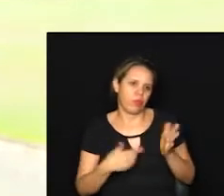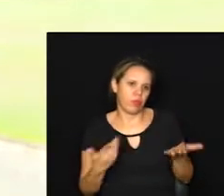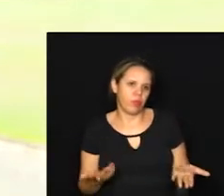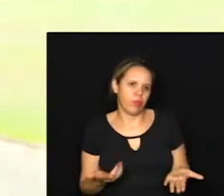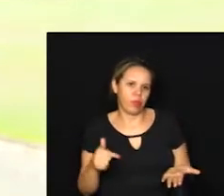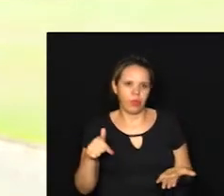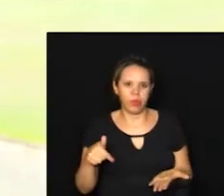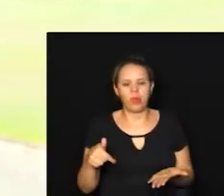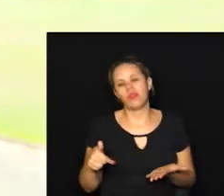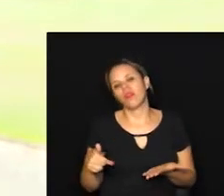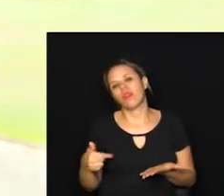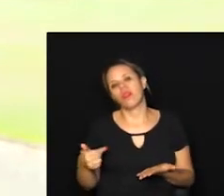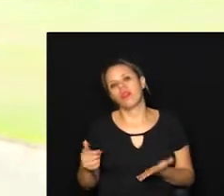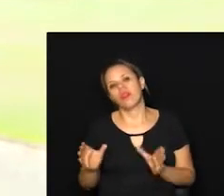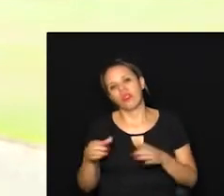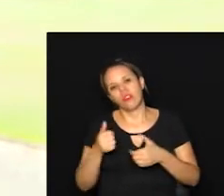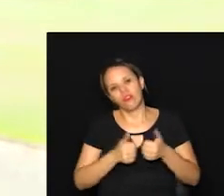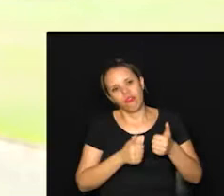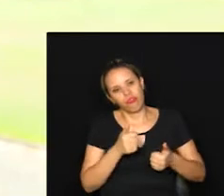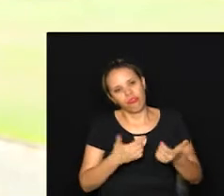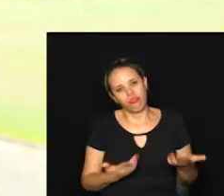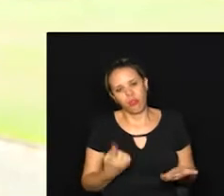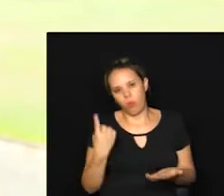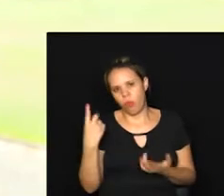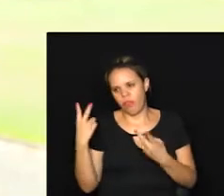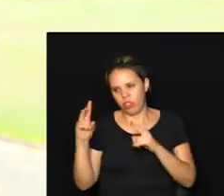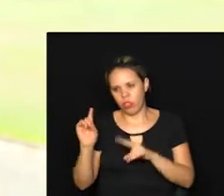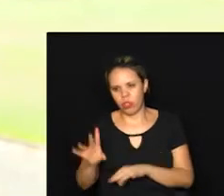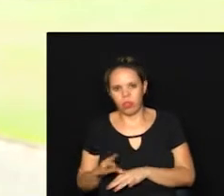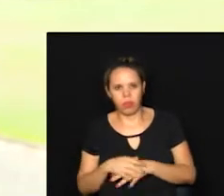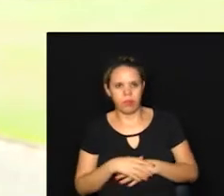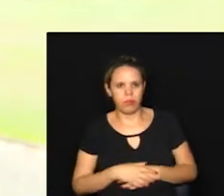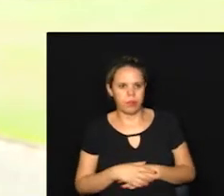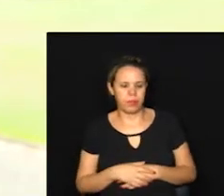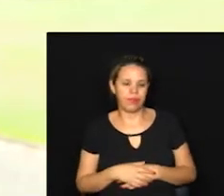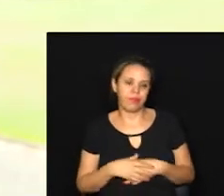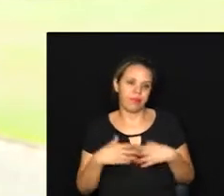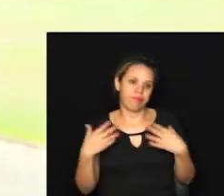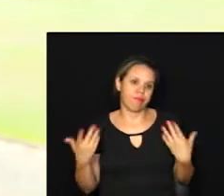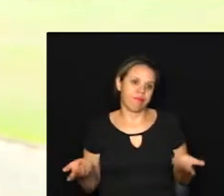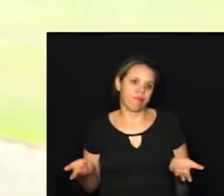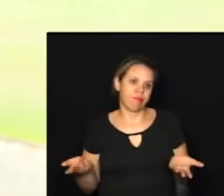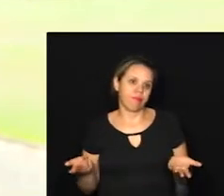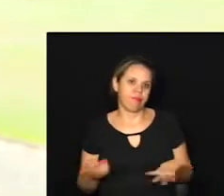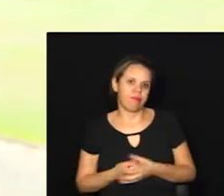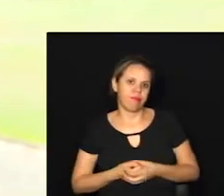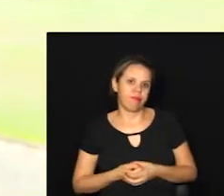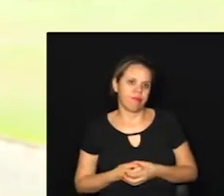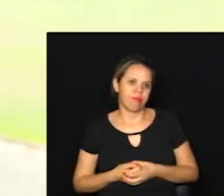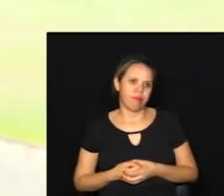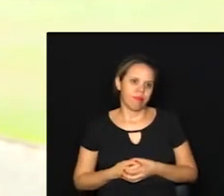7 jogos foi uma vitória somente, né? E